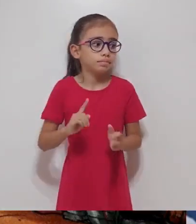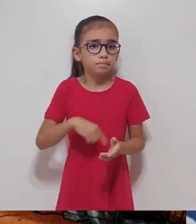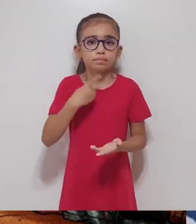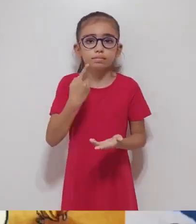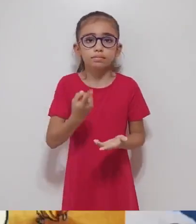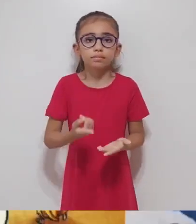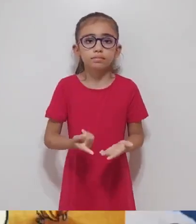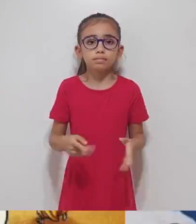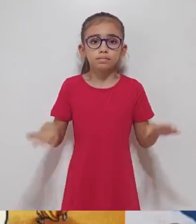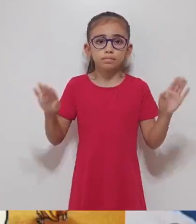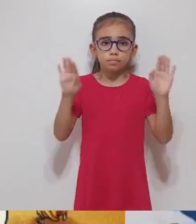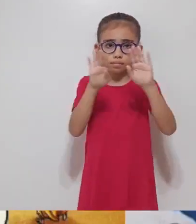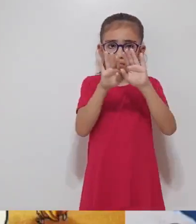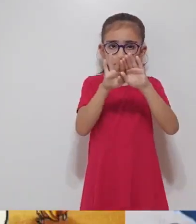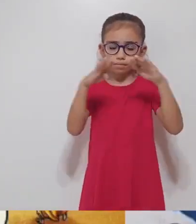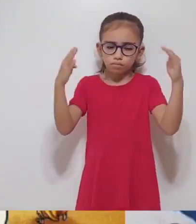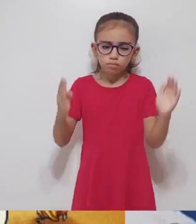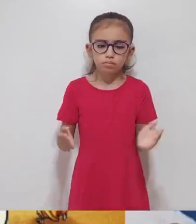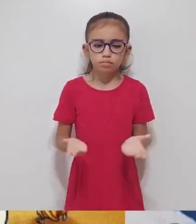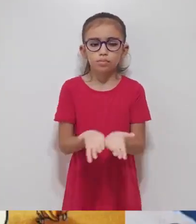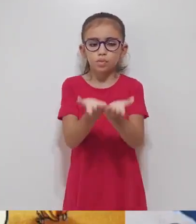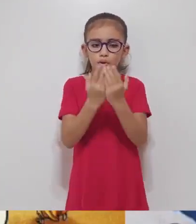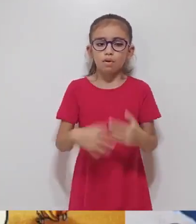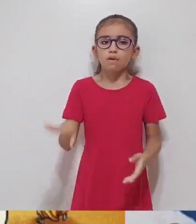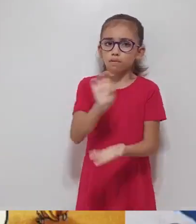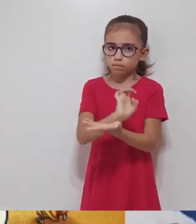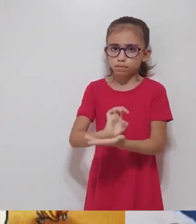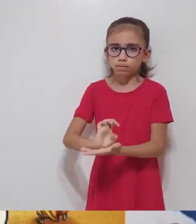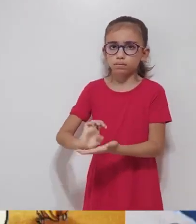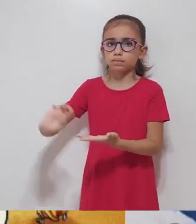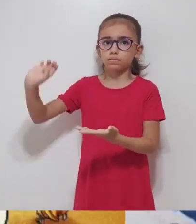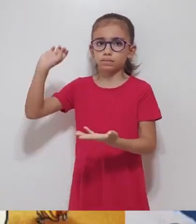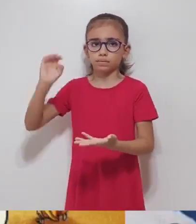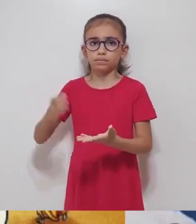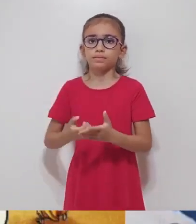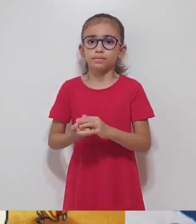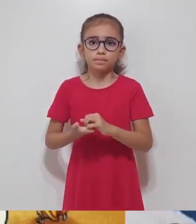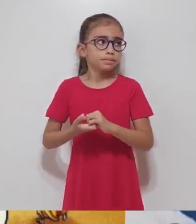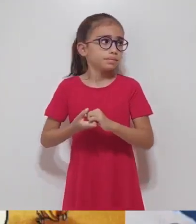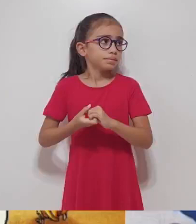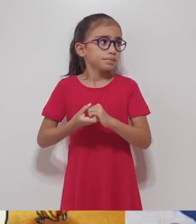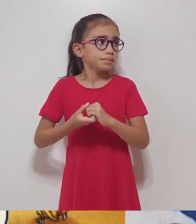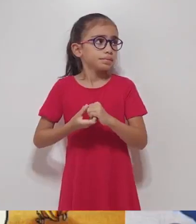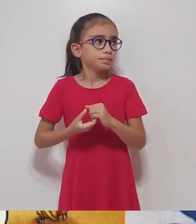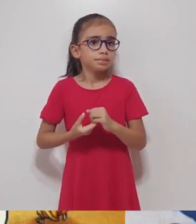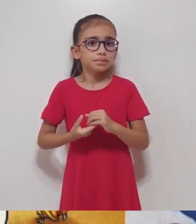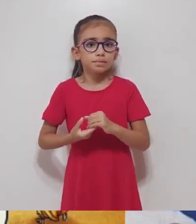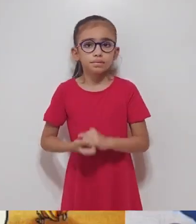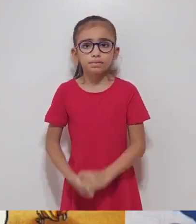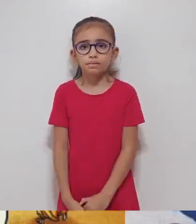que nada aconteceu, Elias pegou 12 pedras, uma para cada tribo de